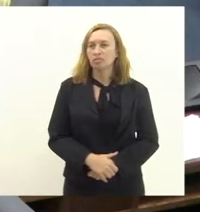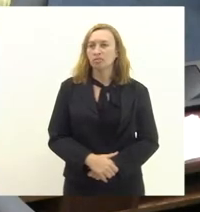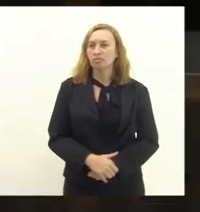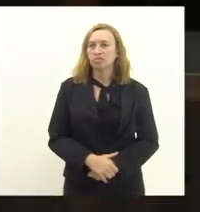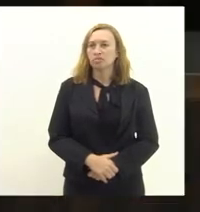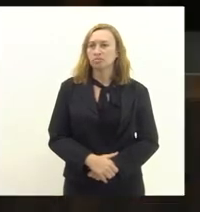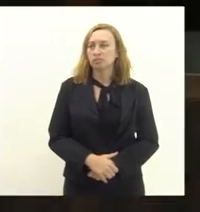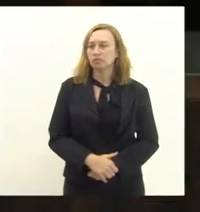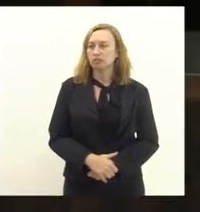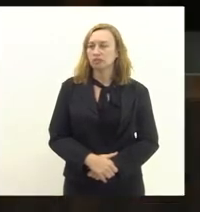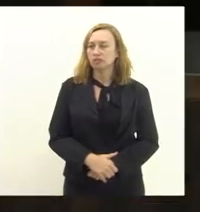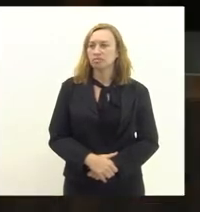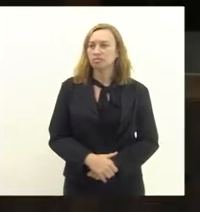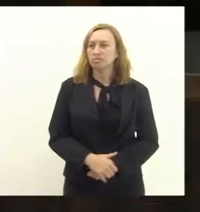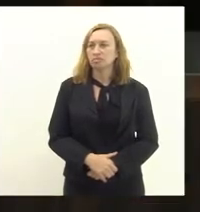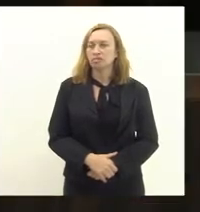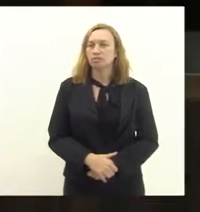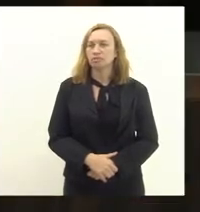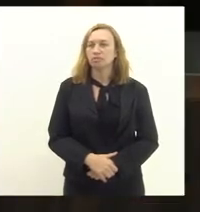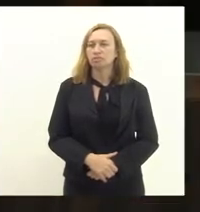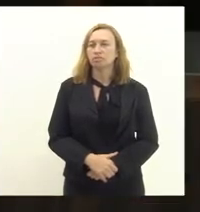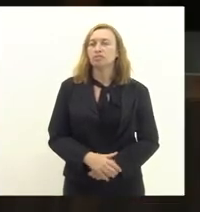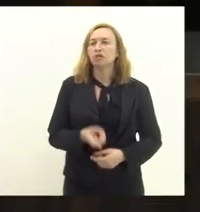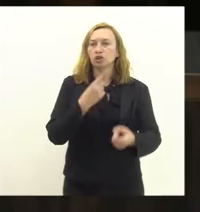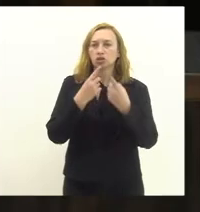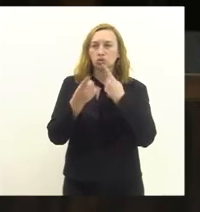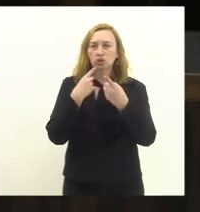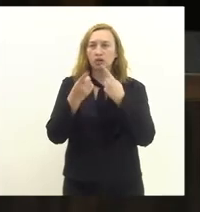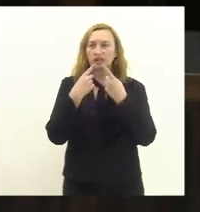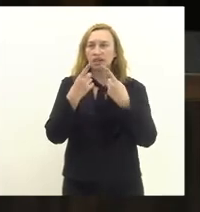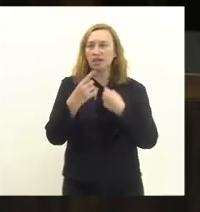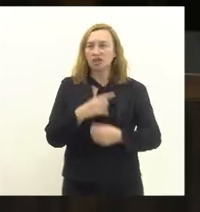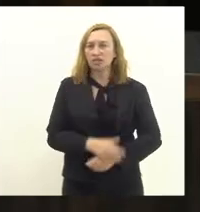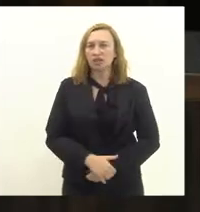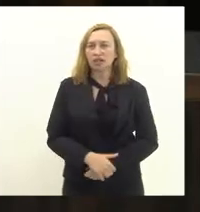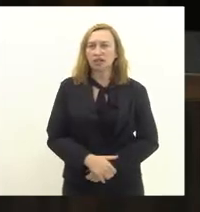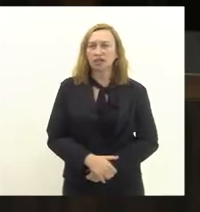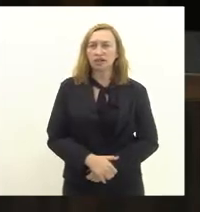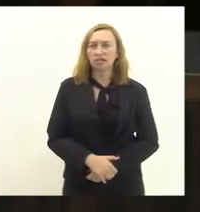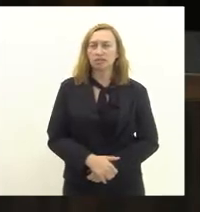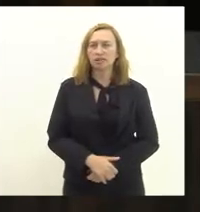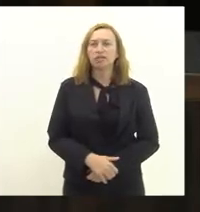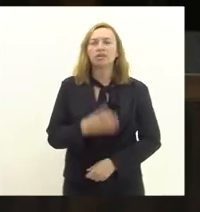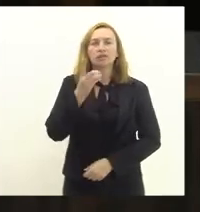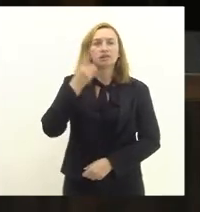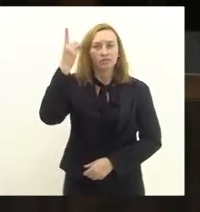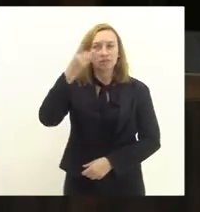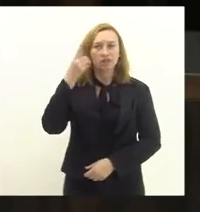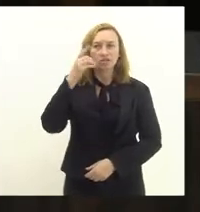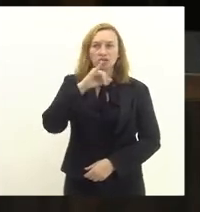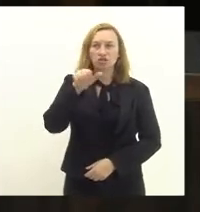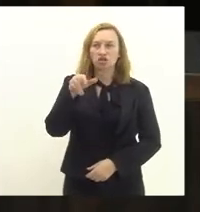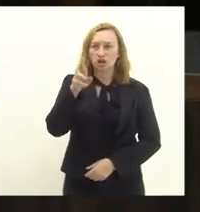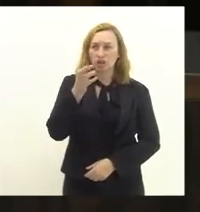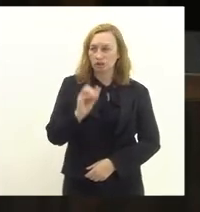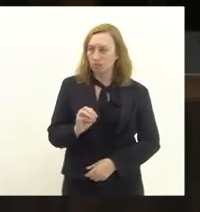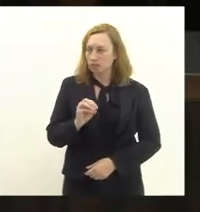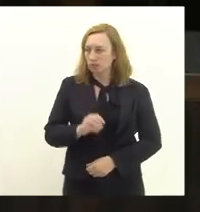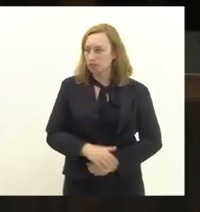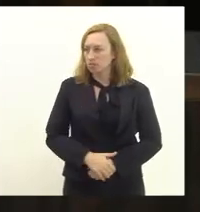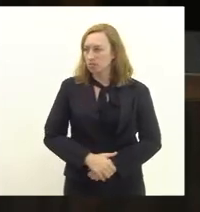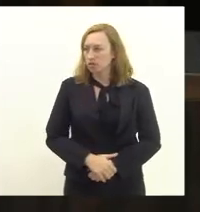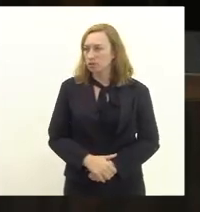Com os pareceres emitidos em discussão, para discutir, deputado Coronel Jairo,